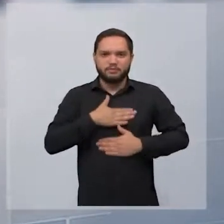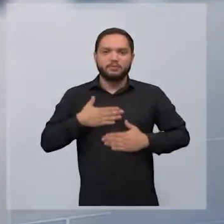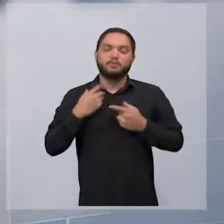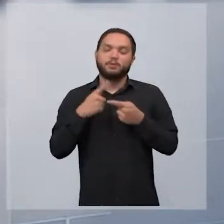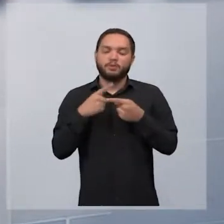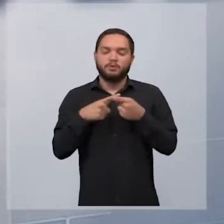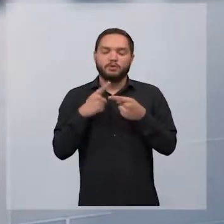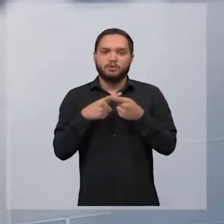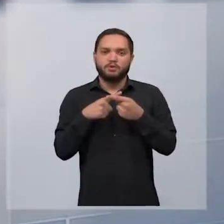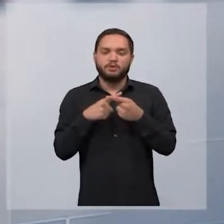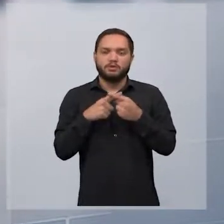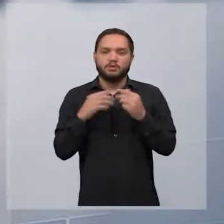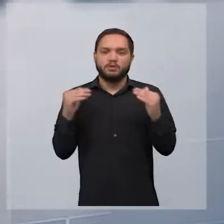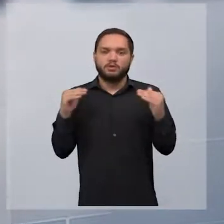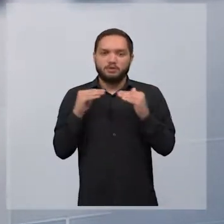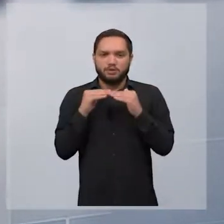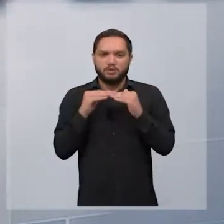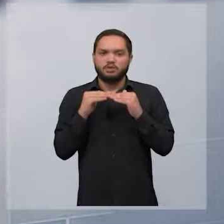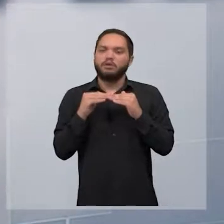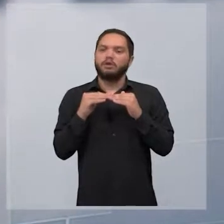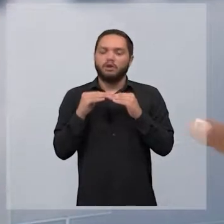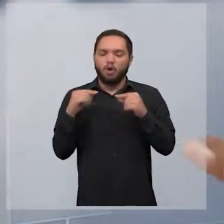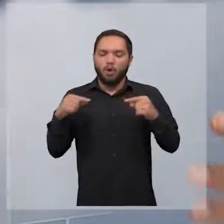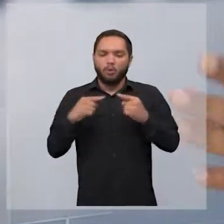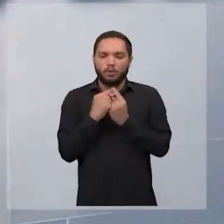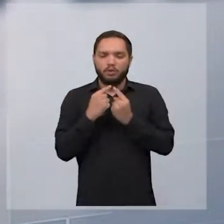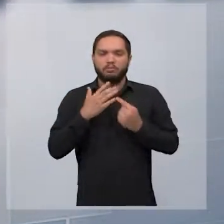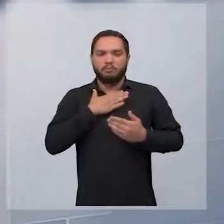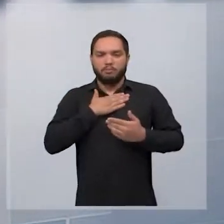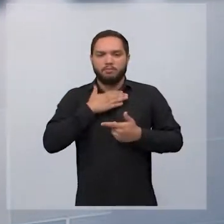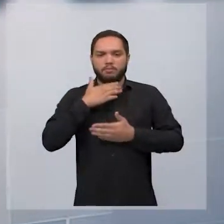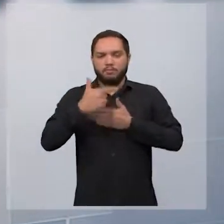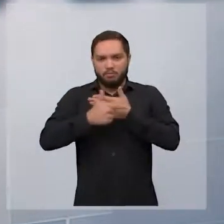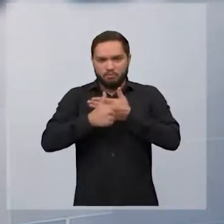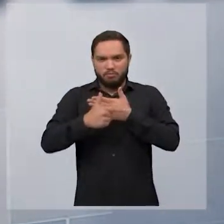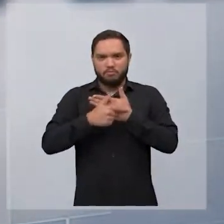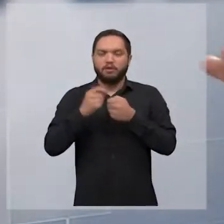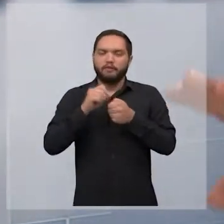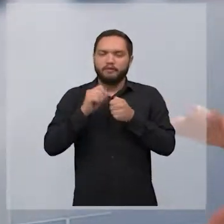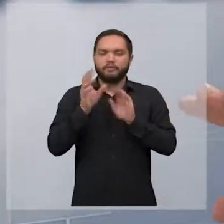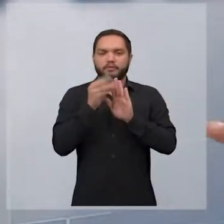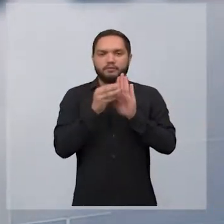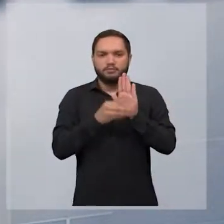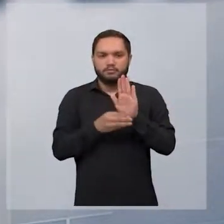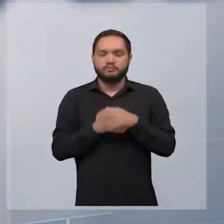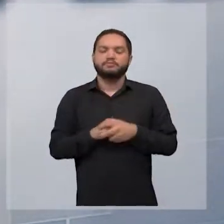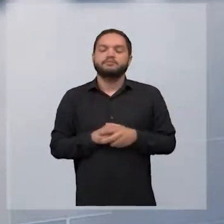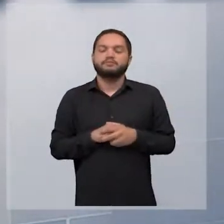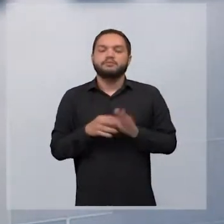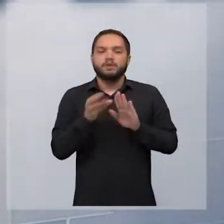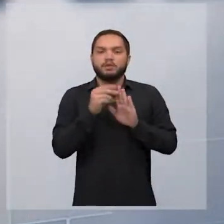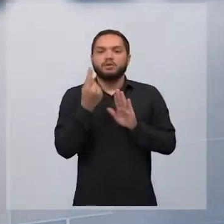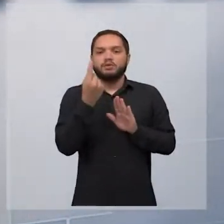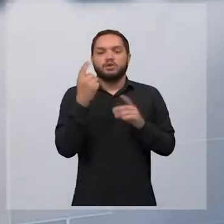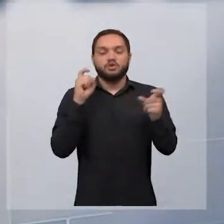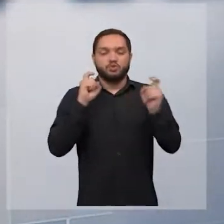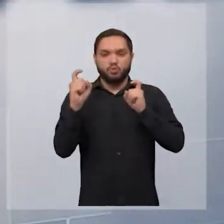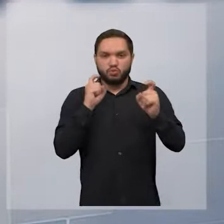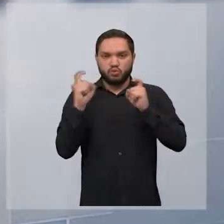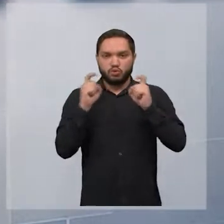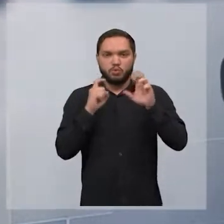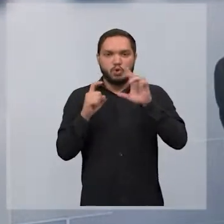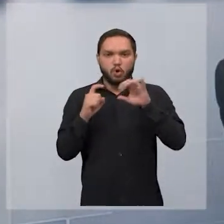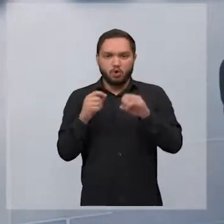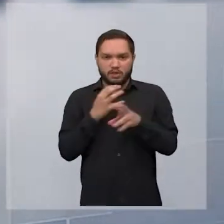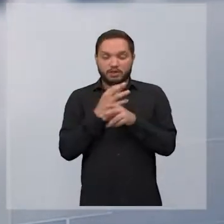nosso ofício de legislar, que a gente esteja propondo emenda. Mas eu queria destacar essa. Nós discutimos o Código da Cidade em audiências públicas,